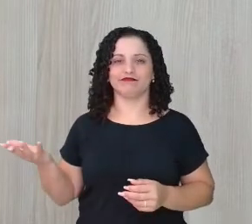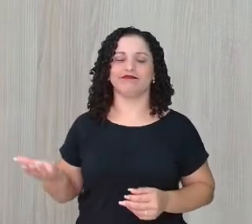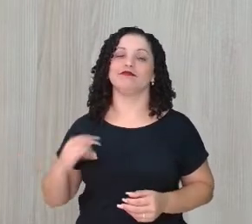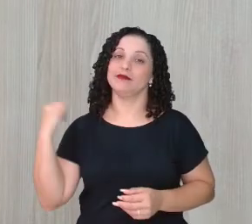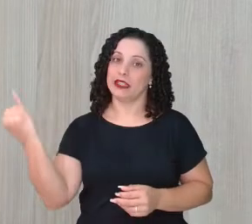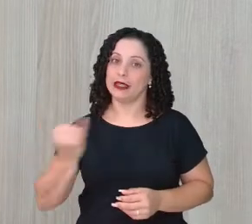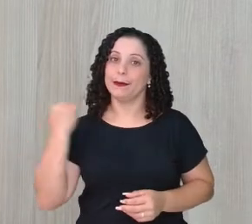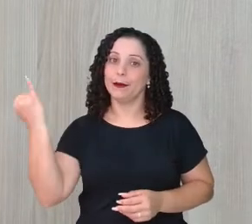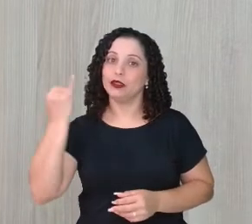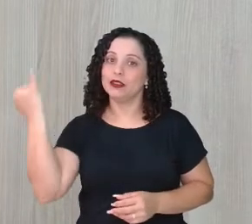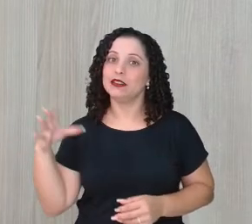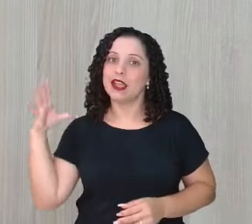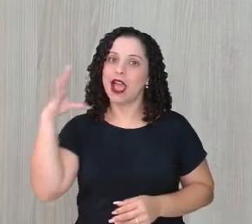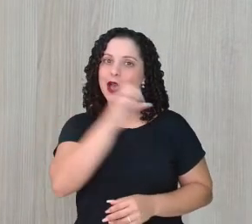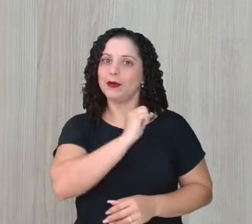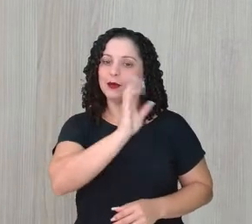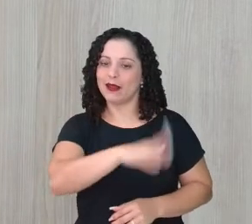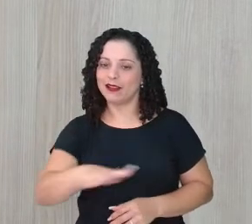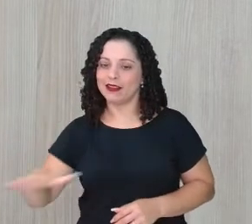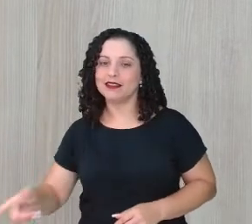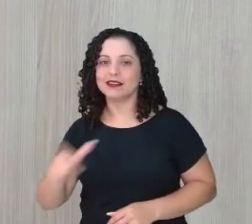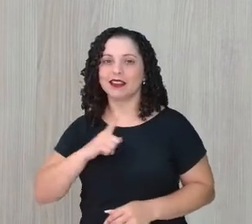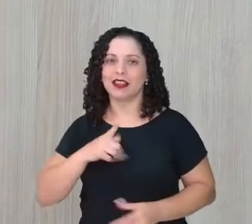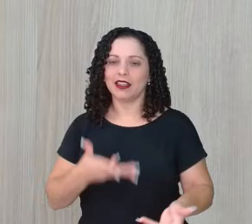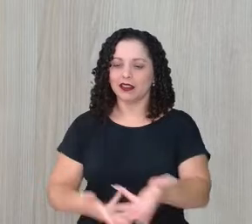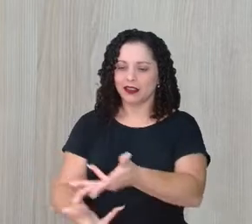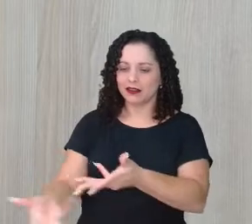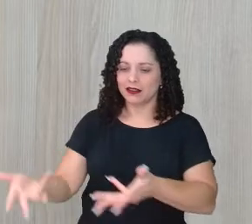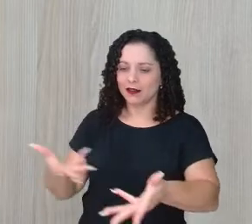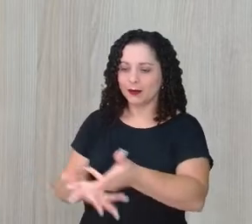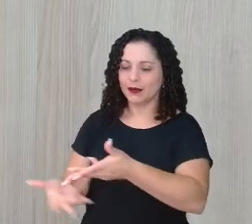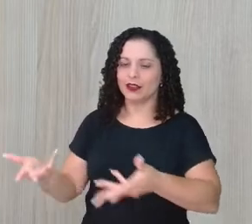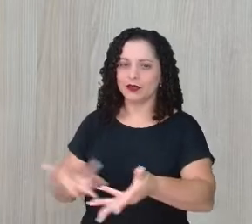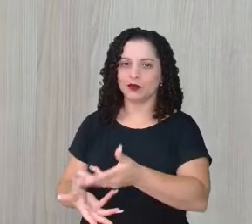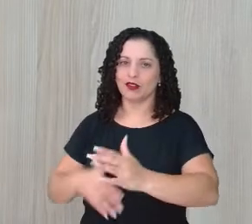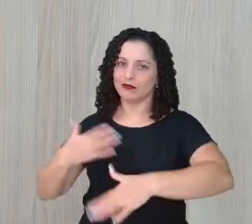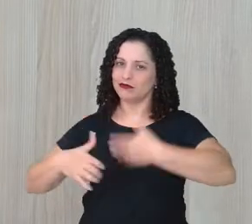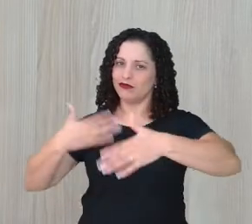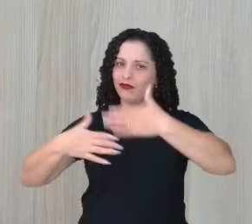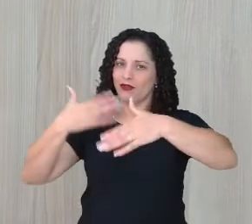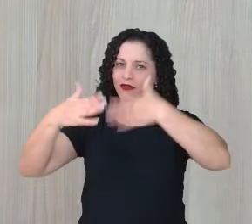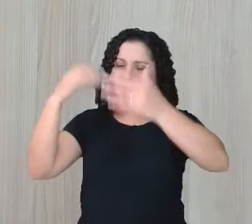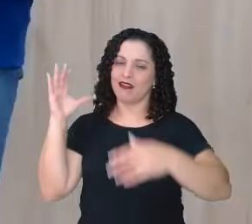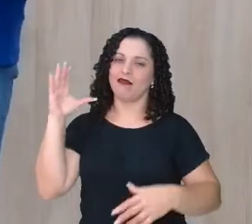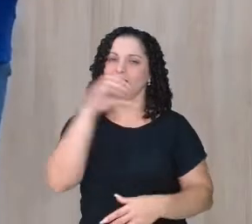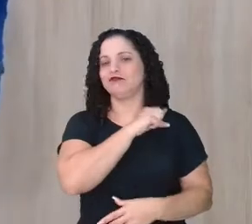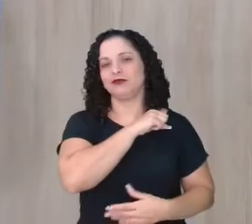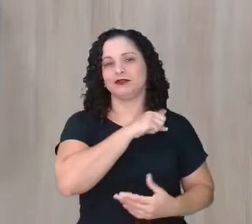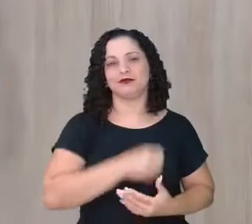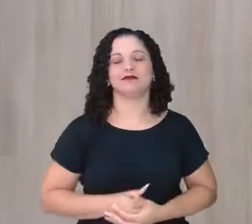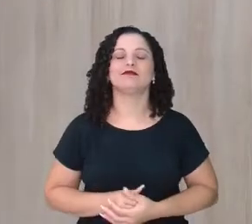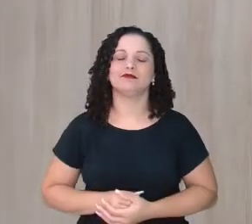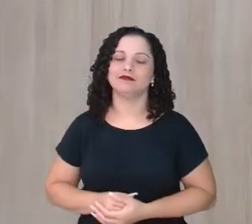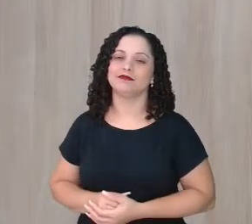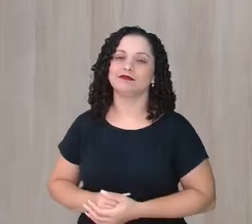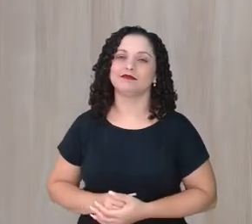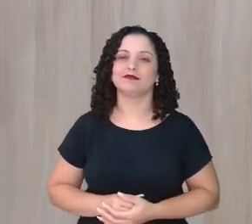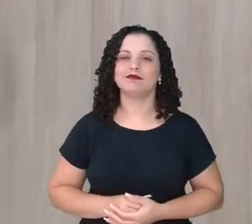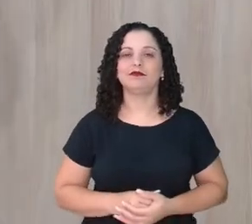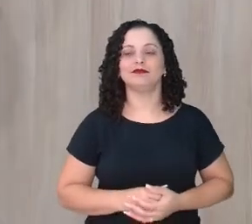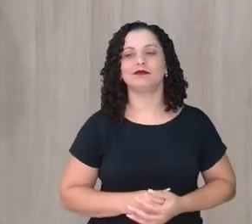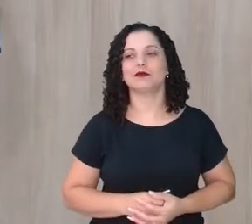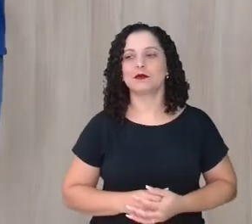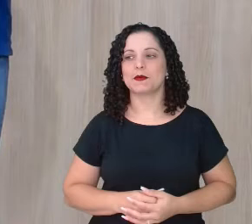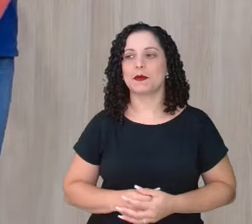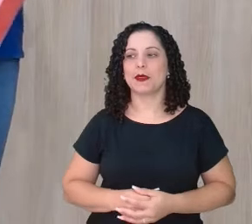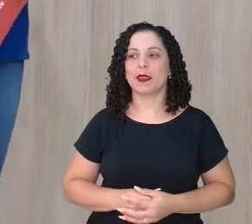descubra rápido para que a criança possa ter já o acompanhamento e se desenvolver muito bem, né, professora? Pois é, Cláudia. Eu acredito que se,